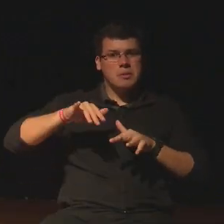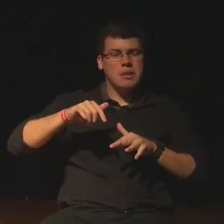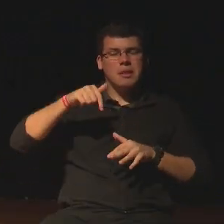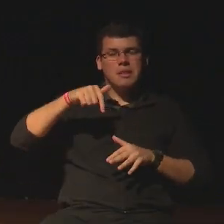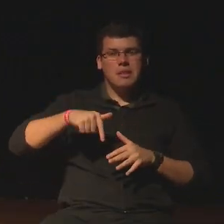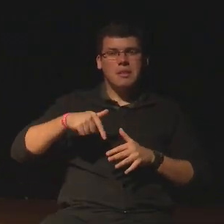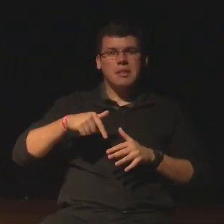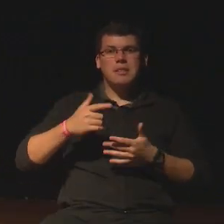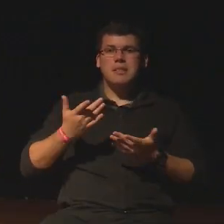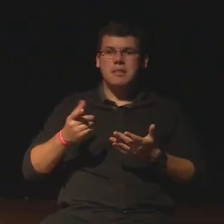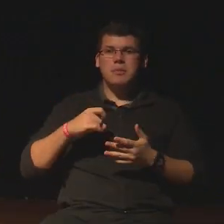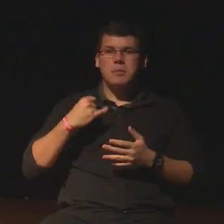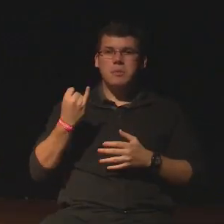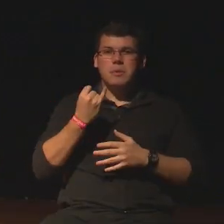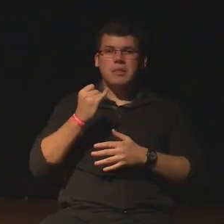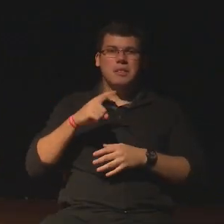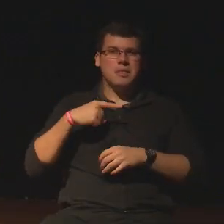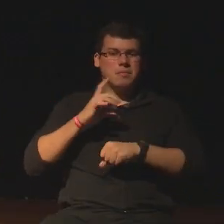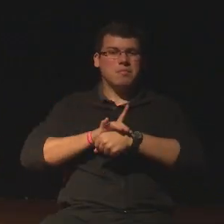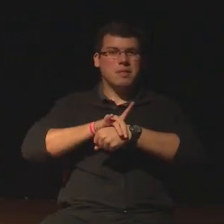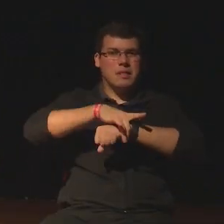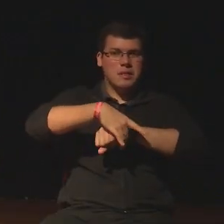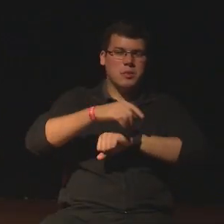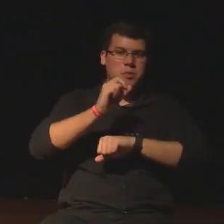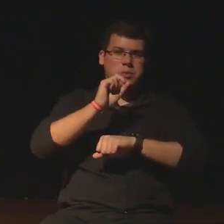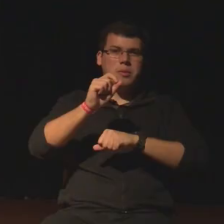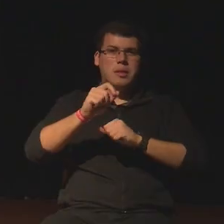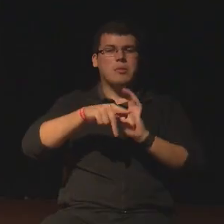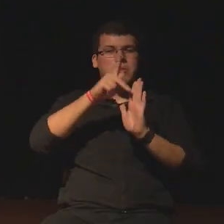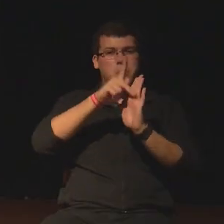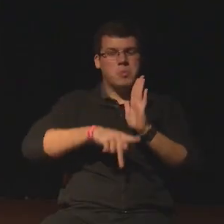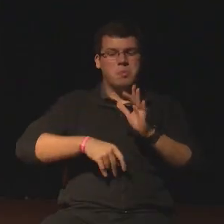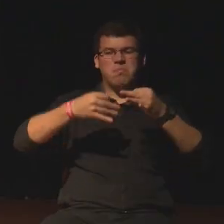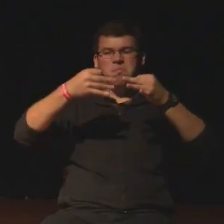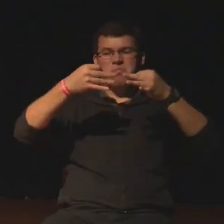o sucesso do projeto. Muito obrigado a todos.